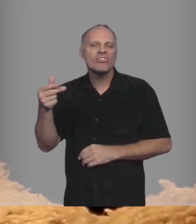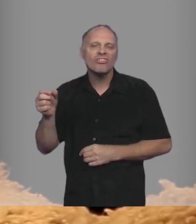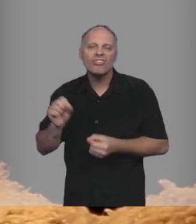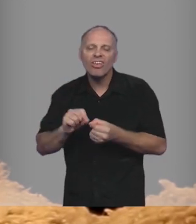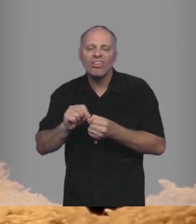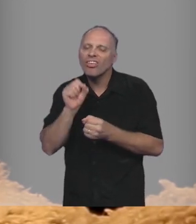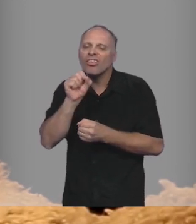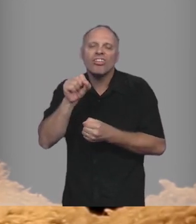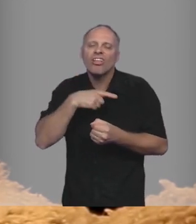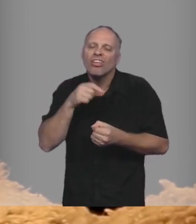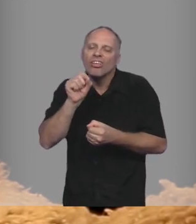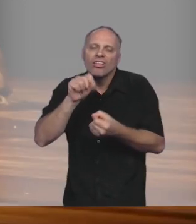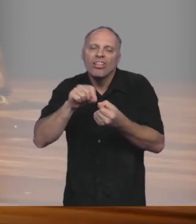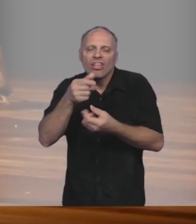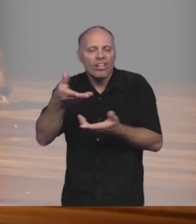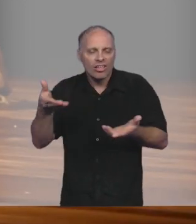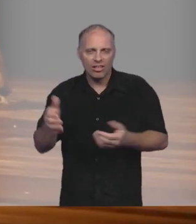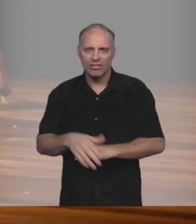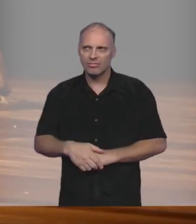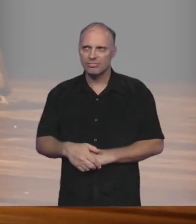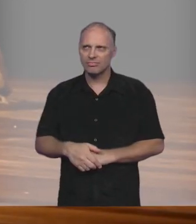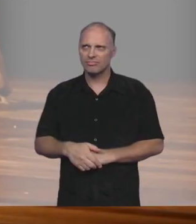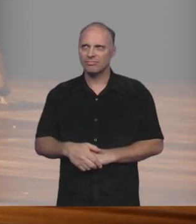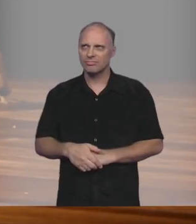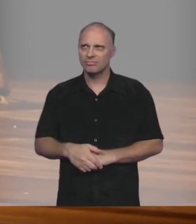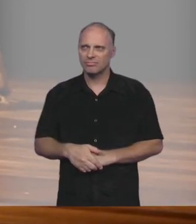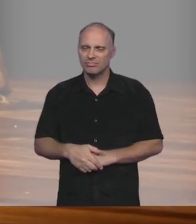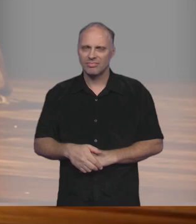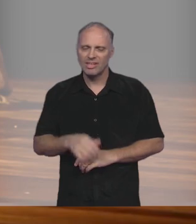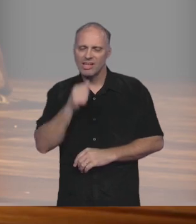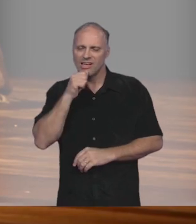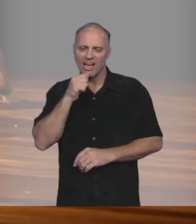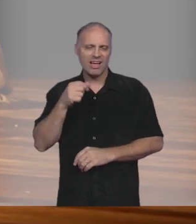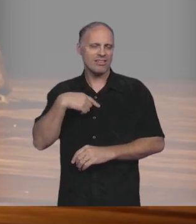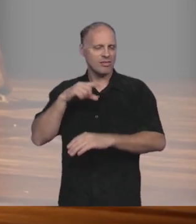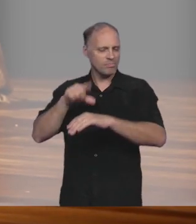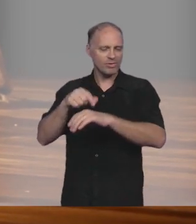aí daqui a pouco eu fiquei assim, ela veio de novo.